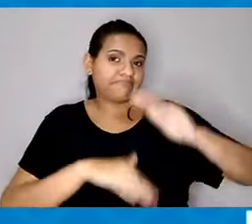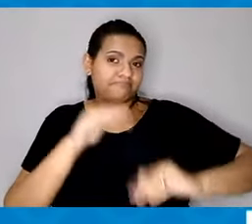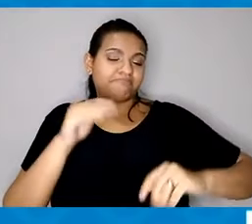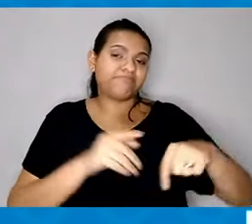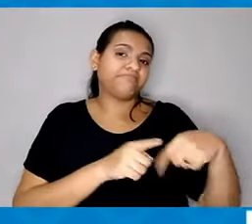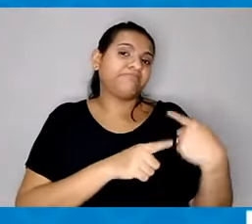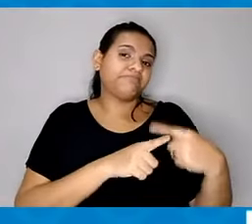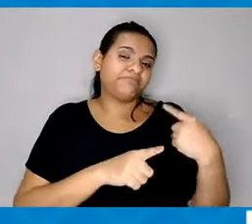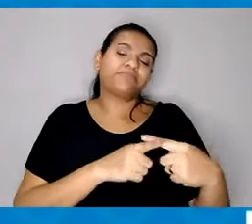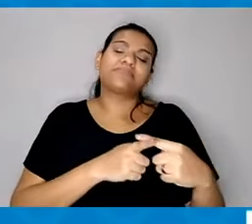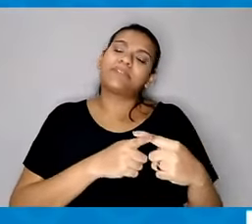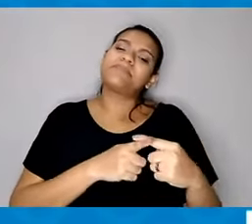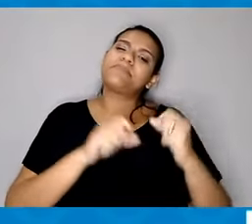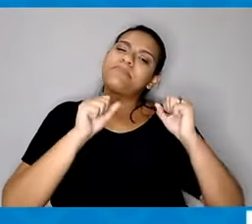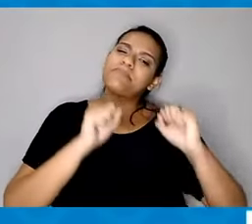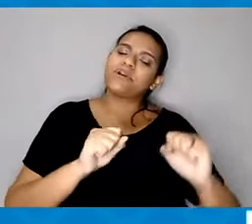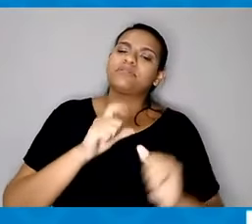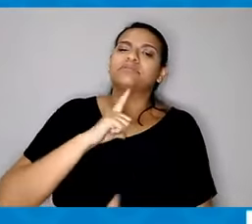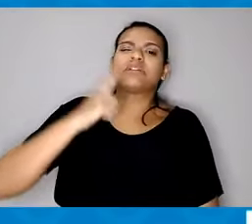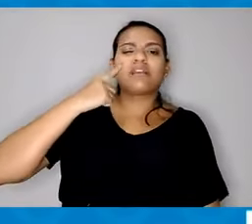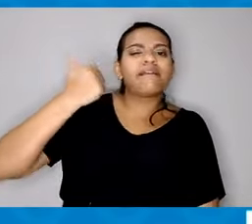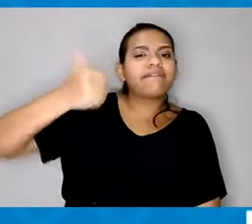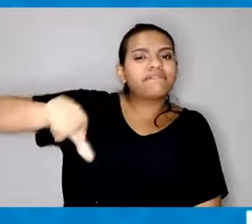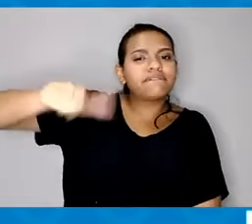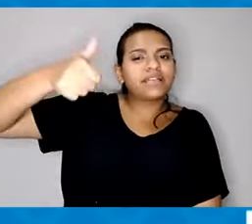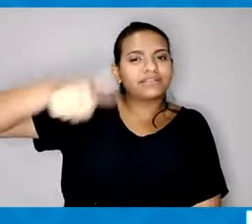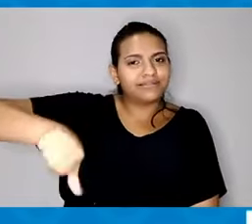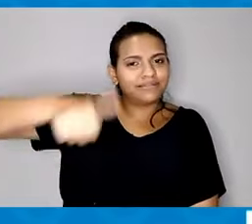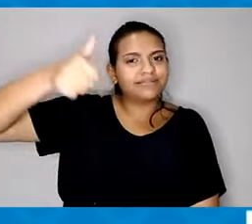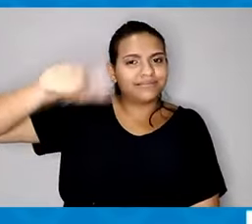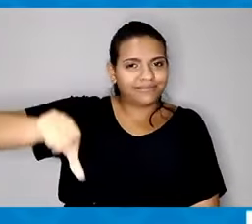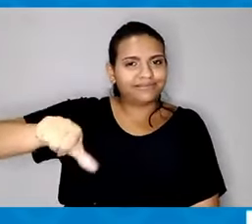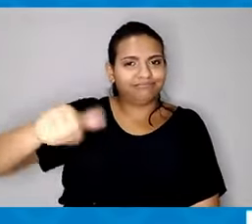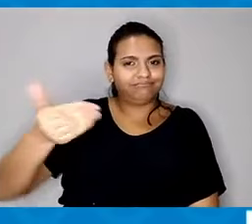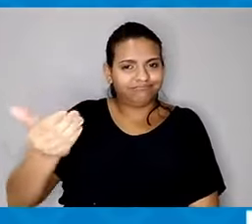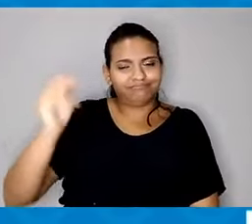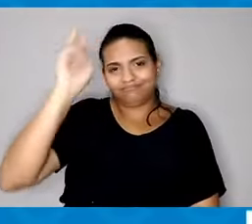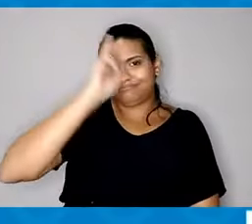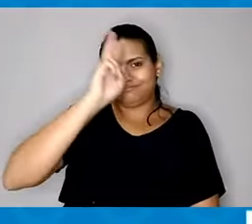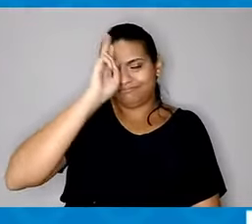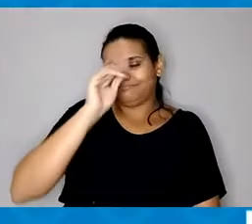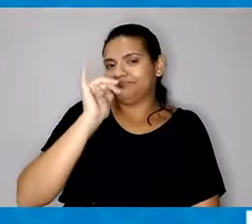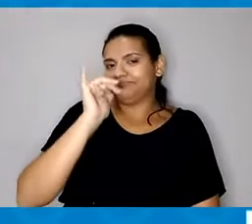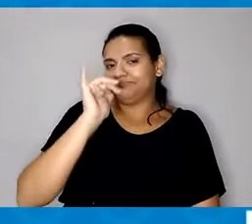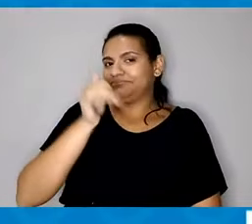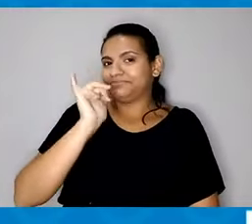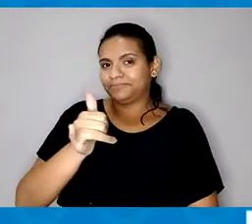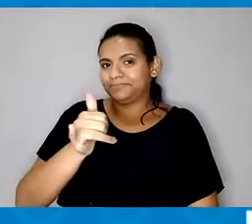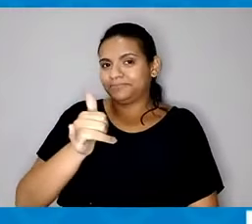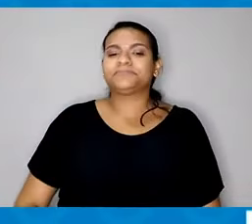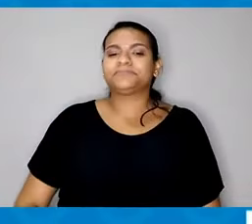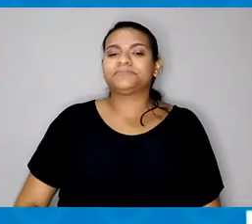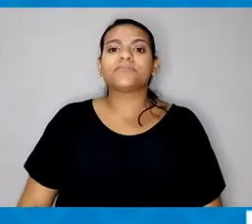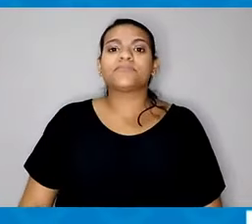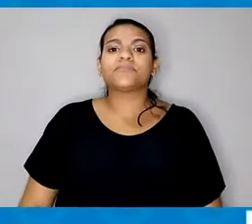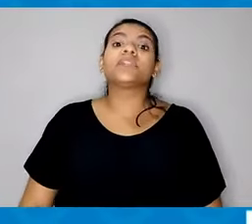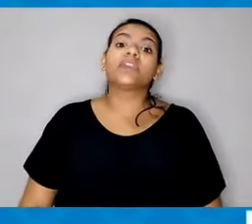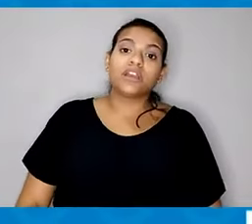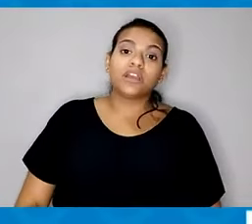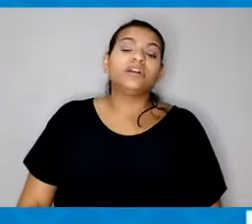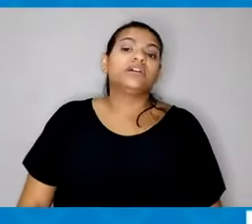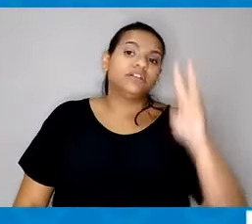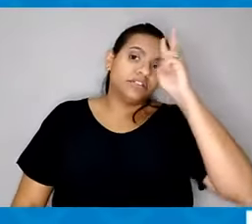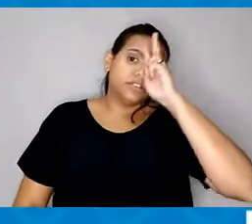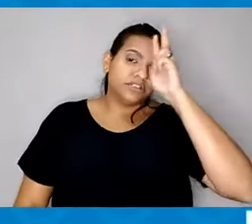em rede dos efeitos dessa contação de história. Diga-se passagem, contar histórias é uma